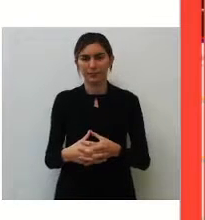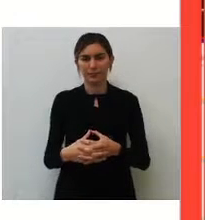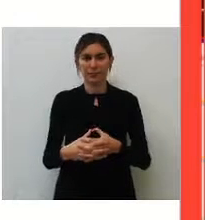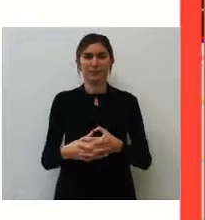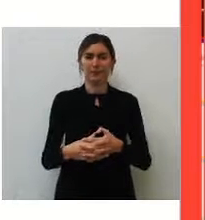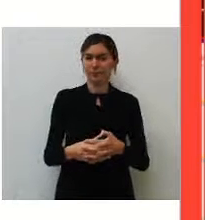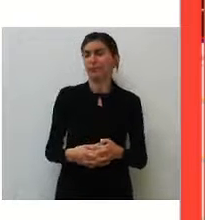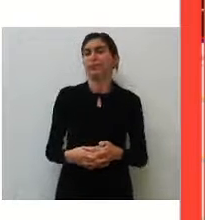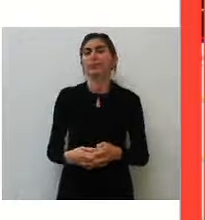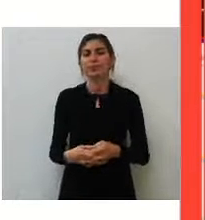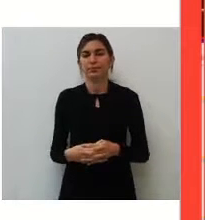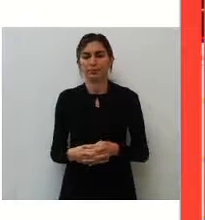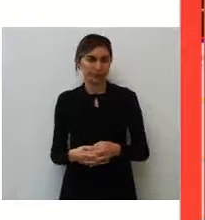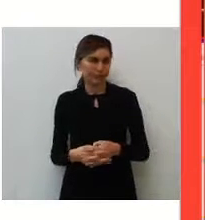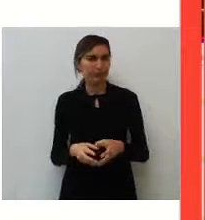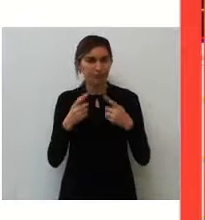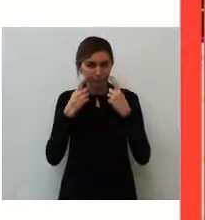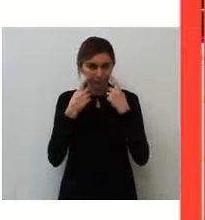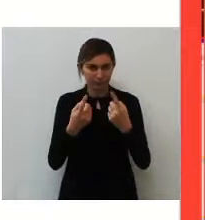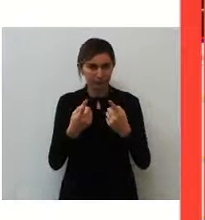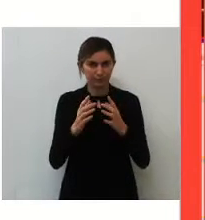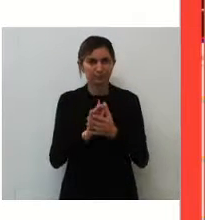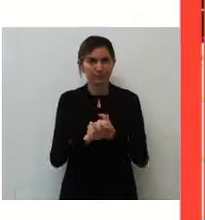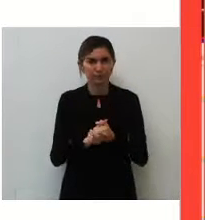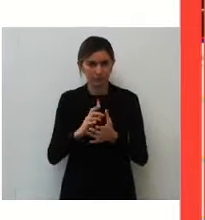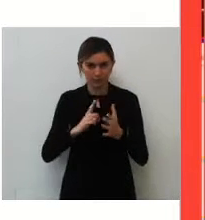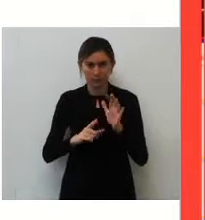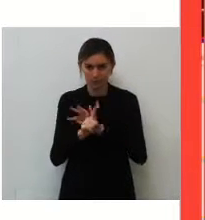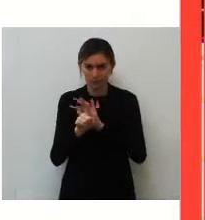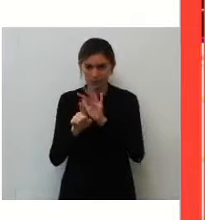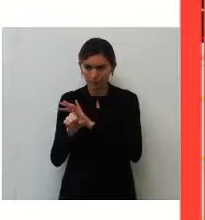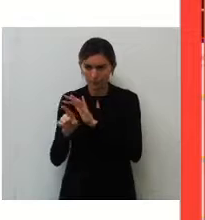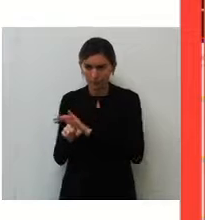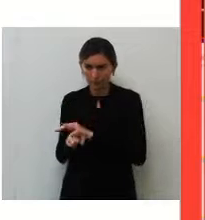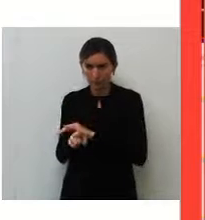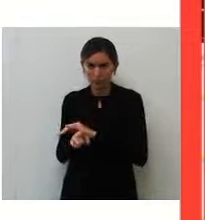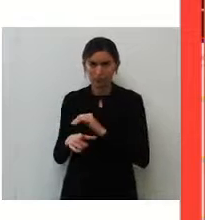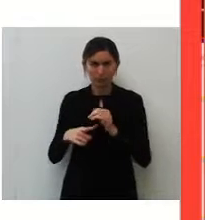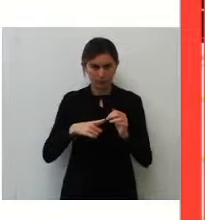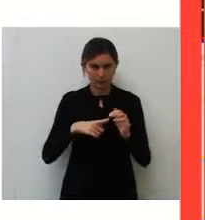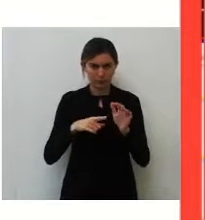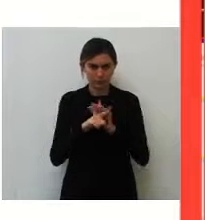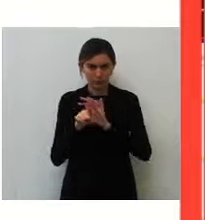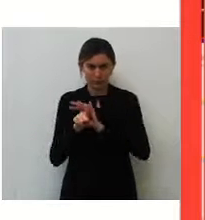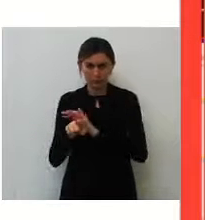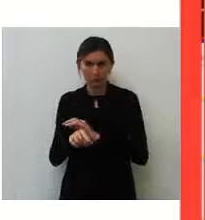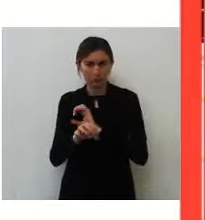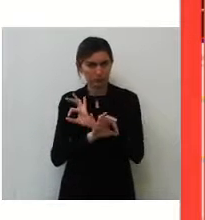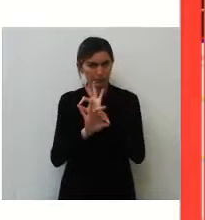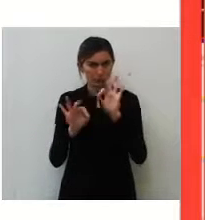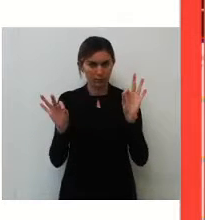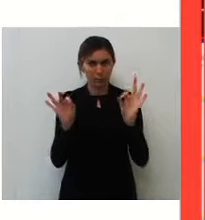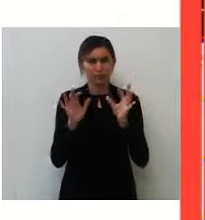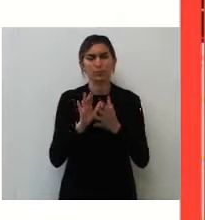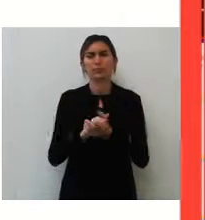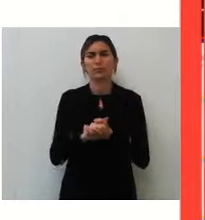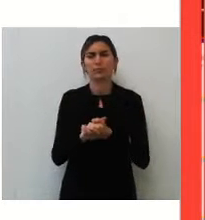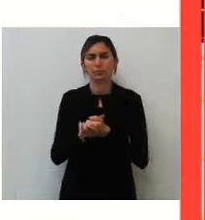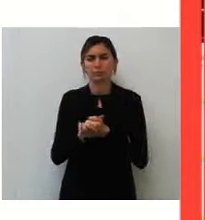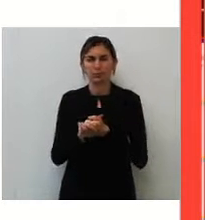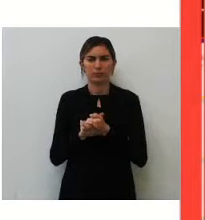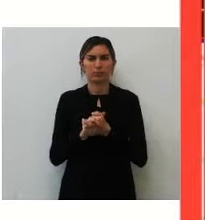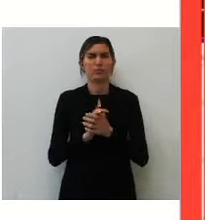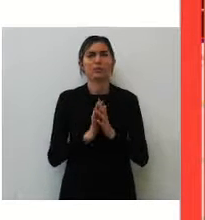e olha lá tem pergunta chegando gente tem pergunta chegando maravilha